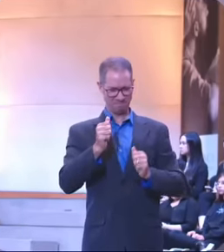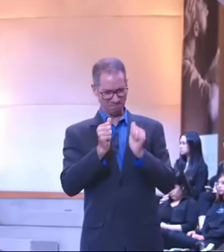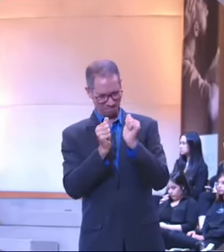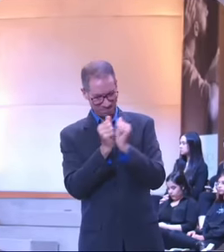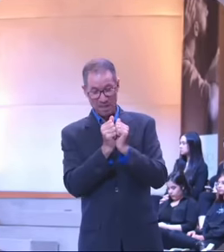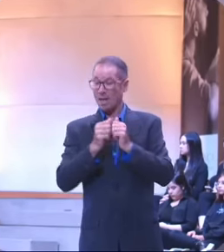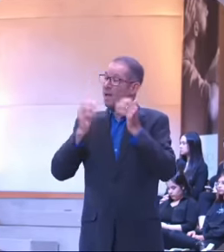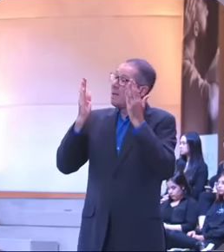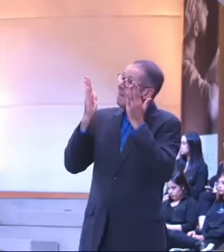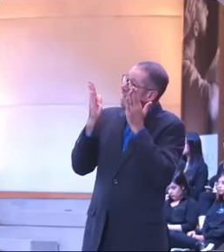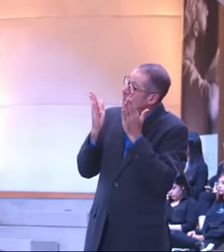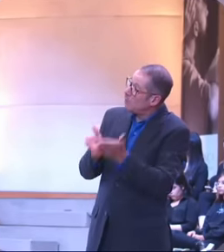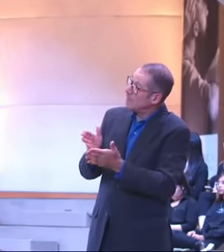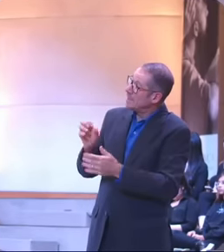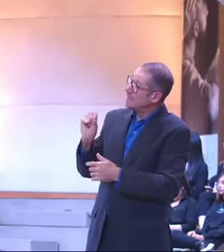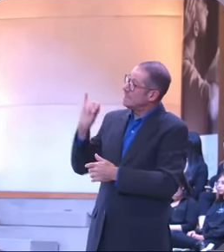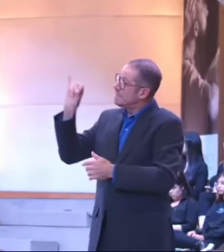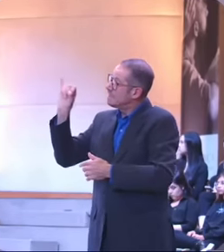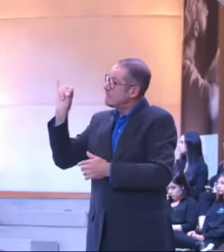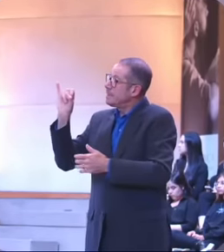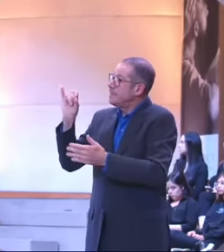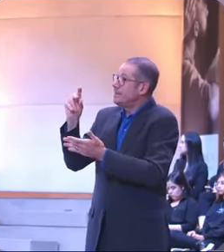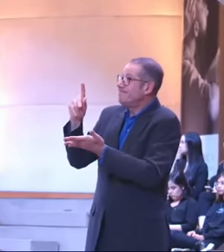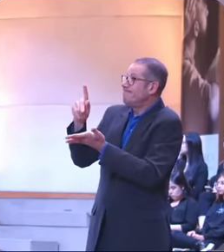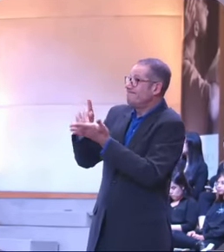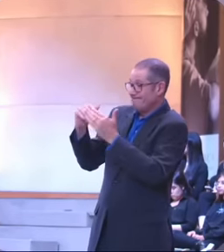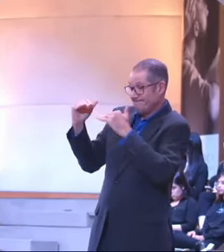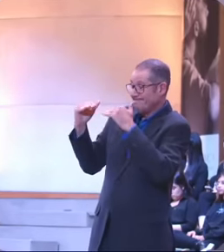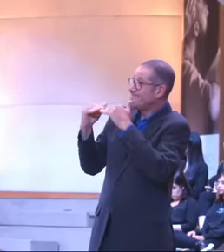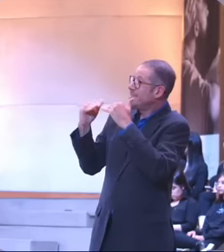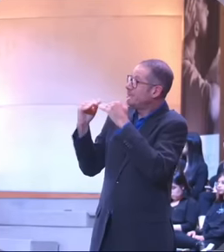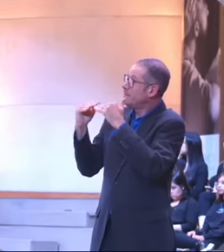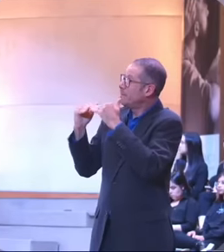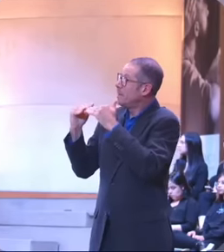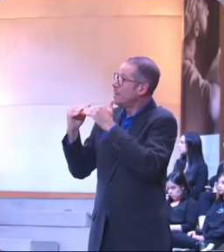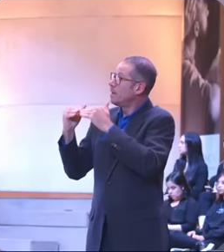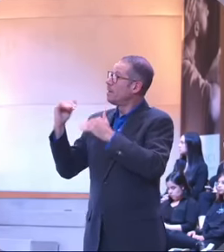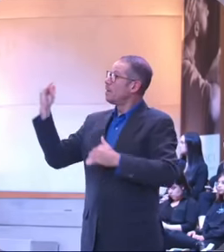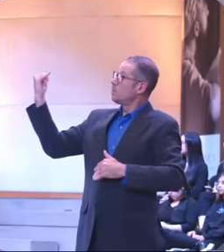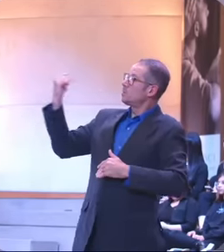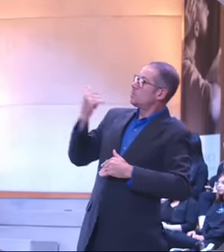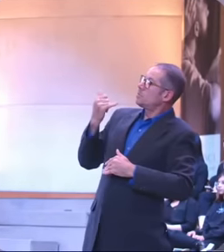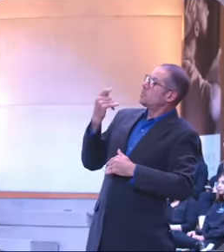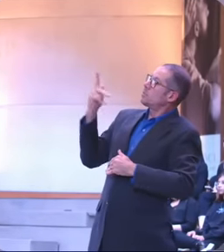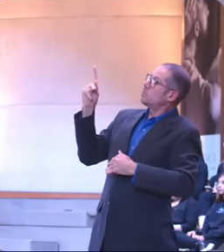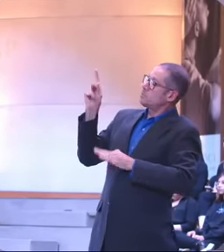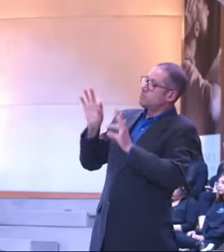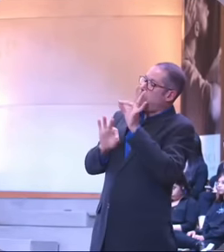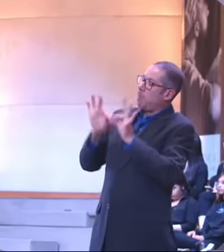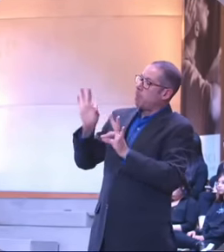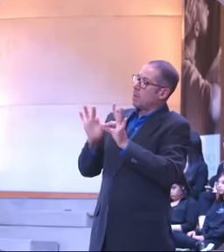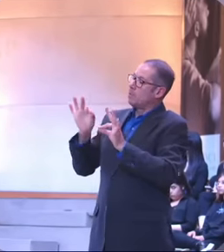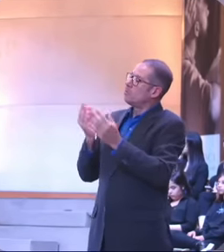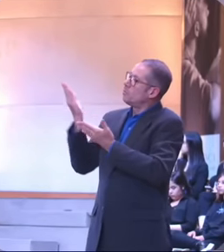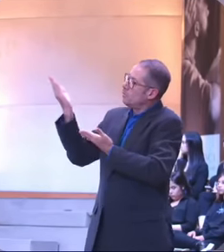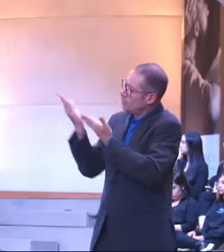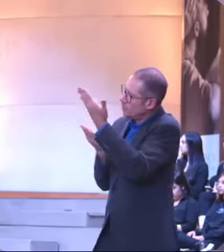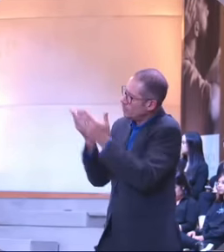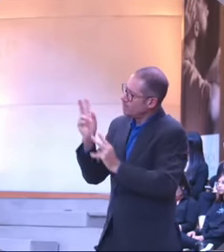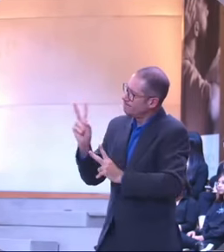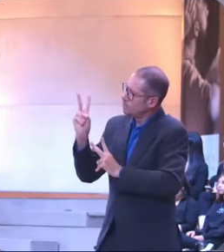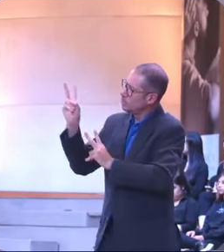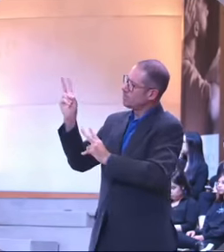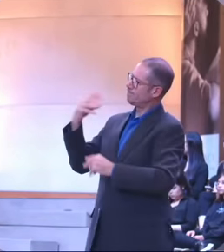se isso é assim mesmo, fala-me dos teus planos para que eu possa te servir e continuar a